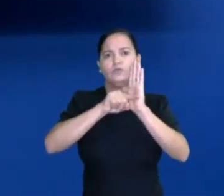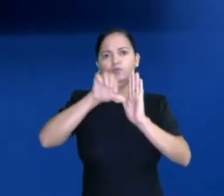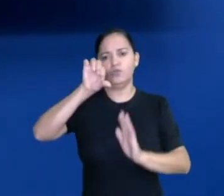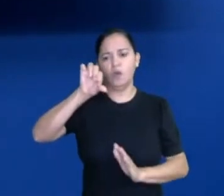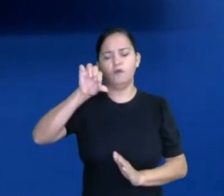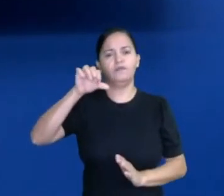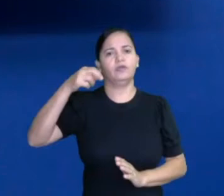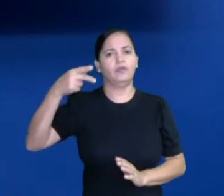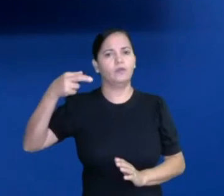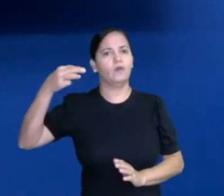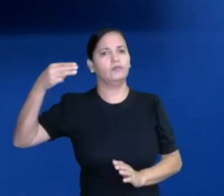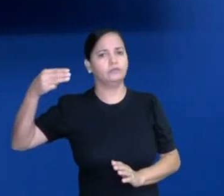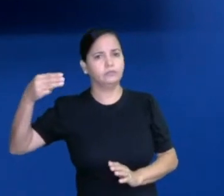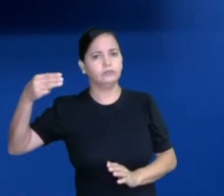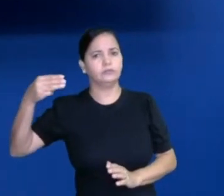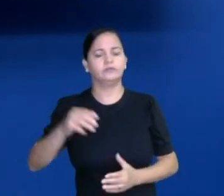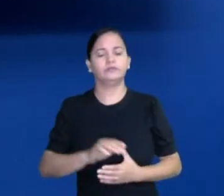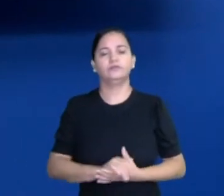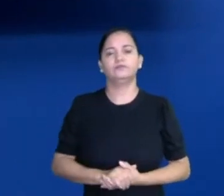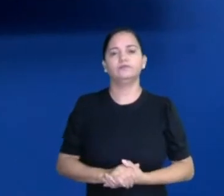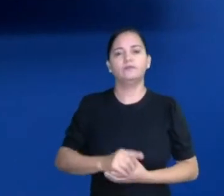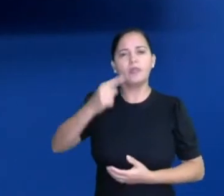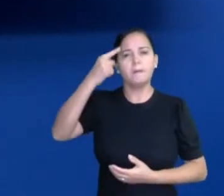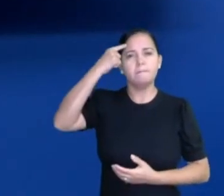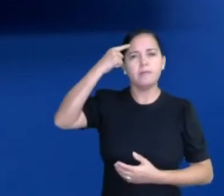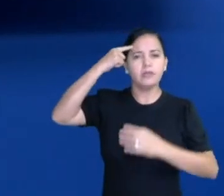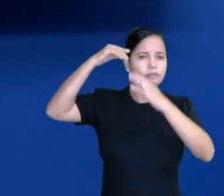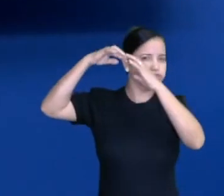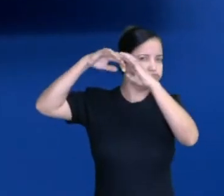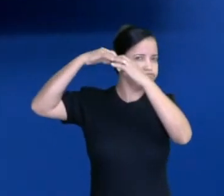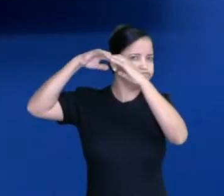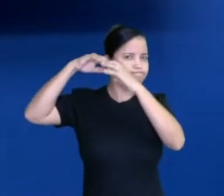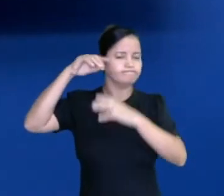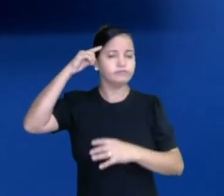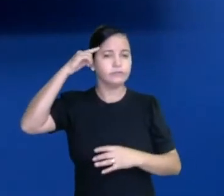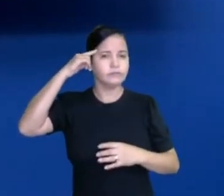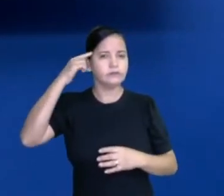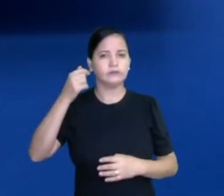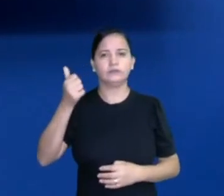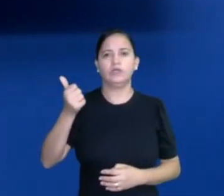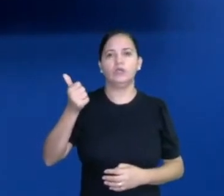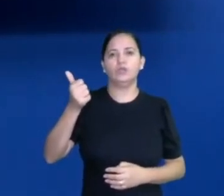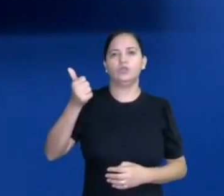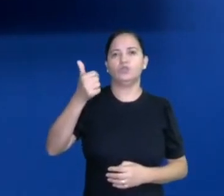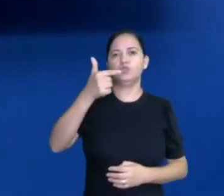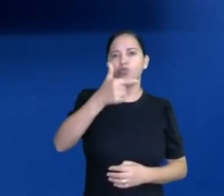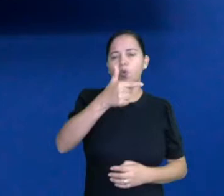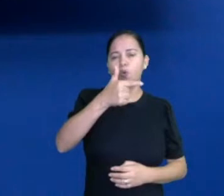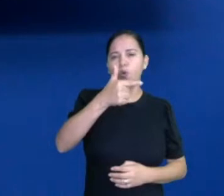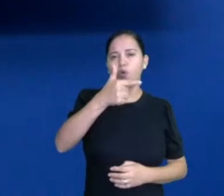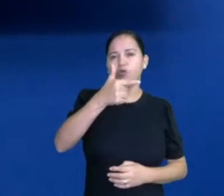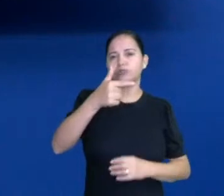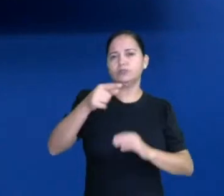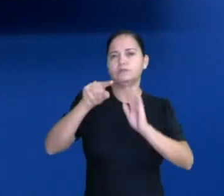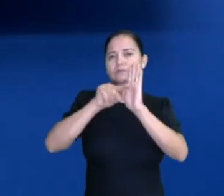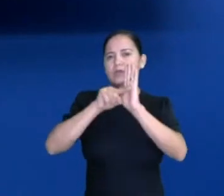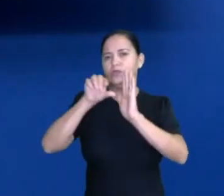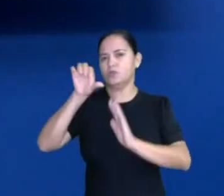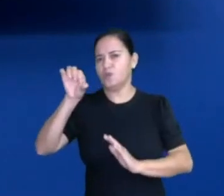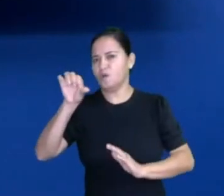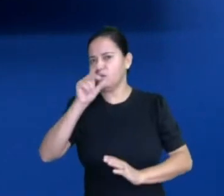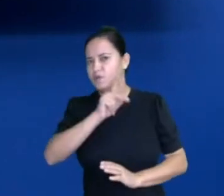Ok? E aí, o que é que eu posso fazer no cálculo mental? Professora, 12 menos 9, tem que pedir